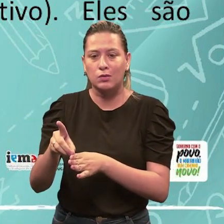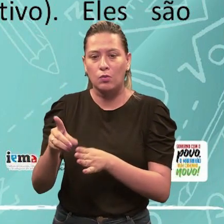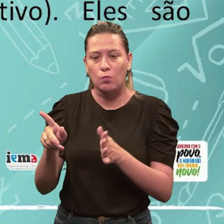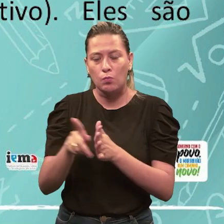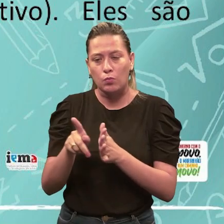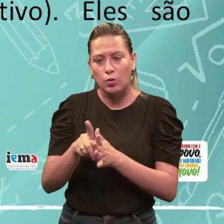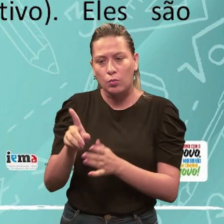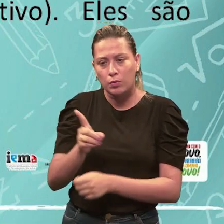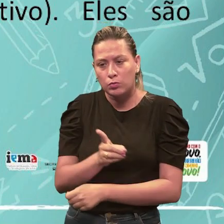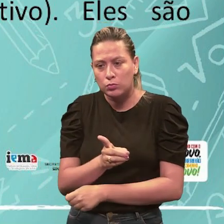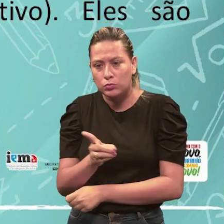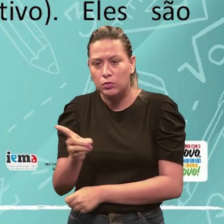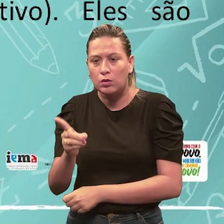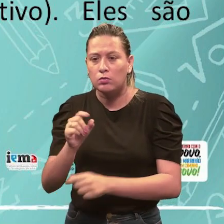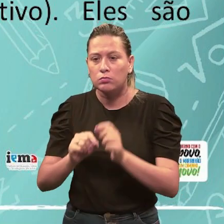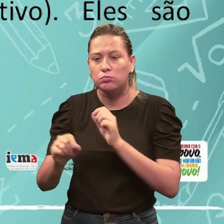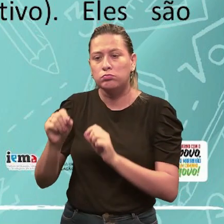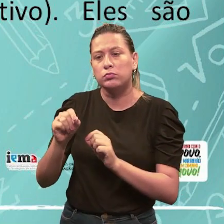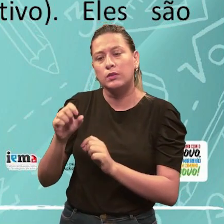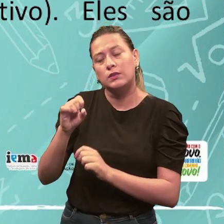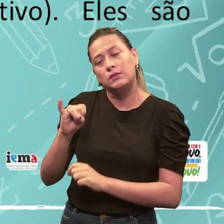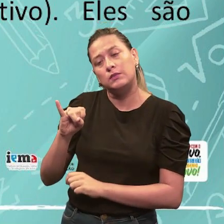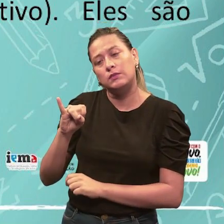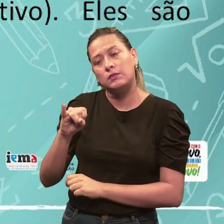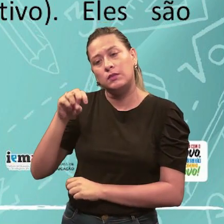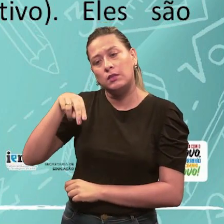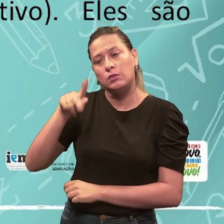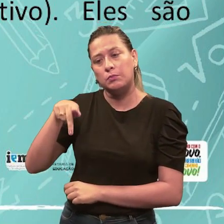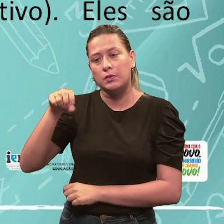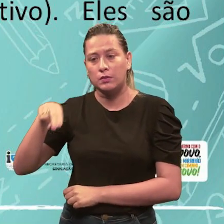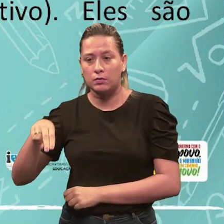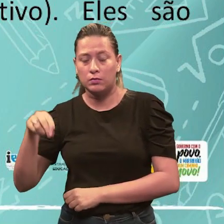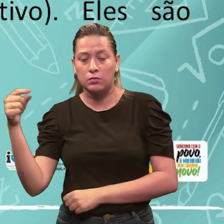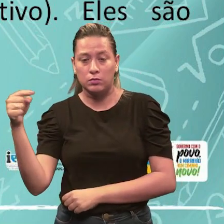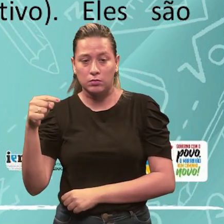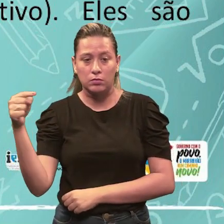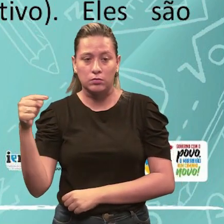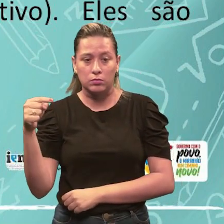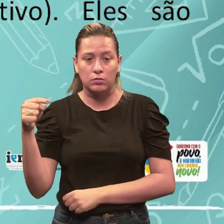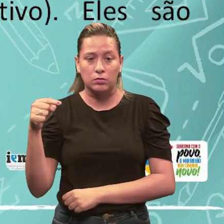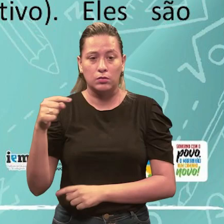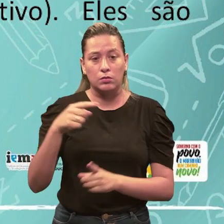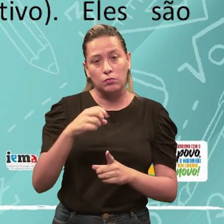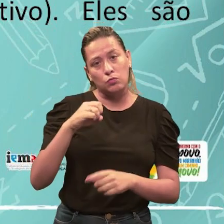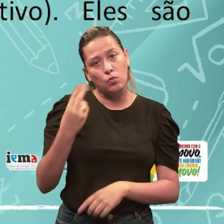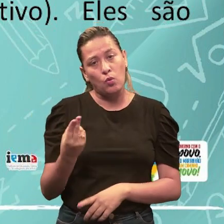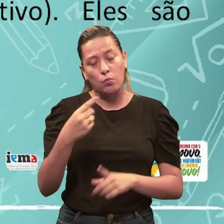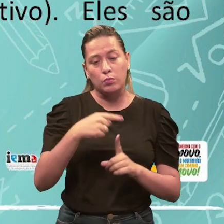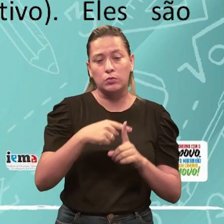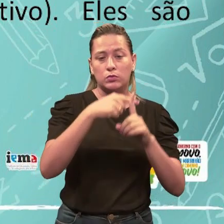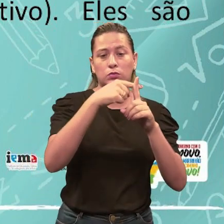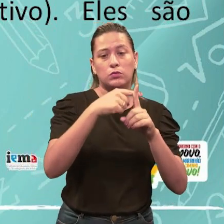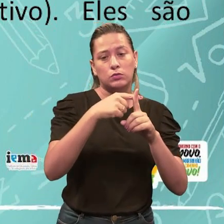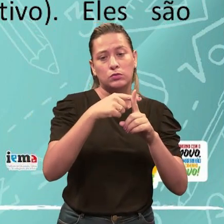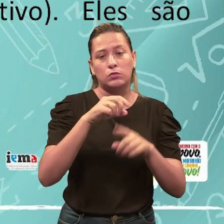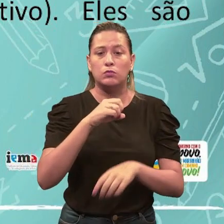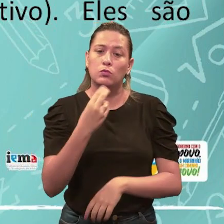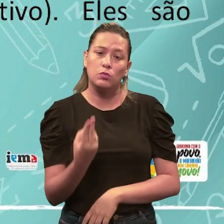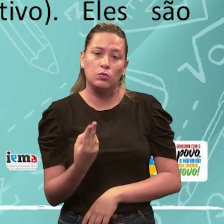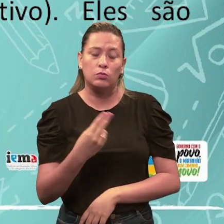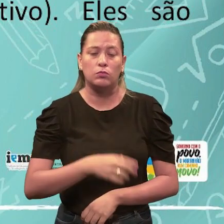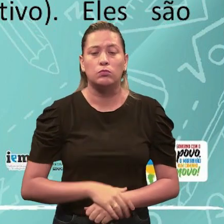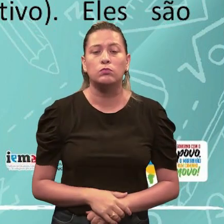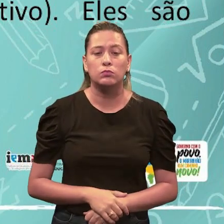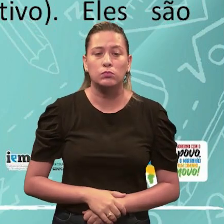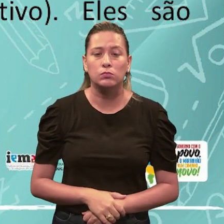o disjuntor, né, ou se o transitor é um transitor NPN, que é negativo ou positivo, ou somente